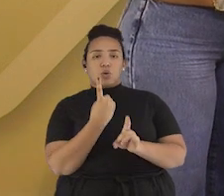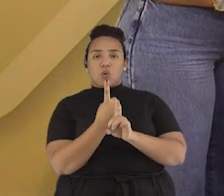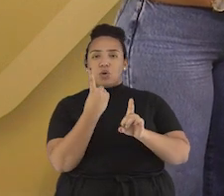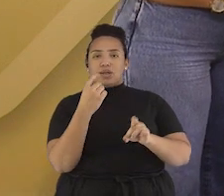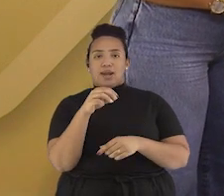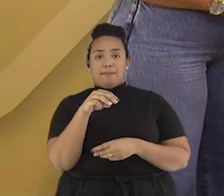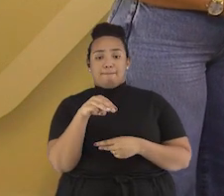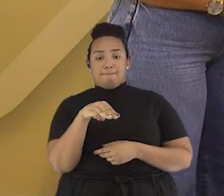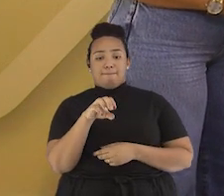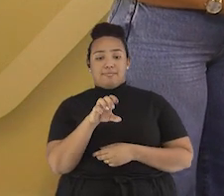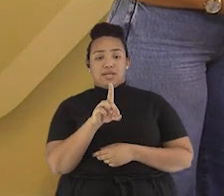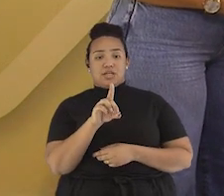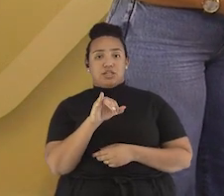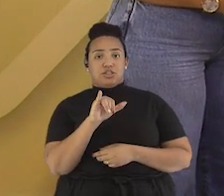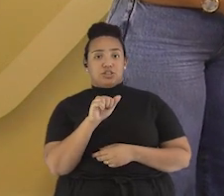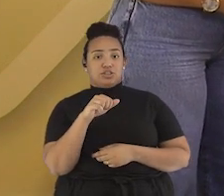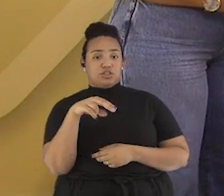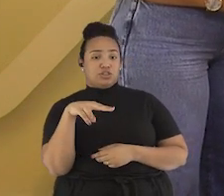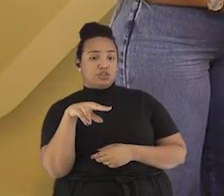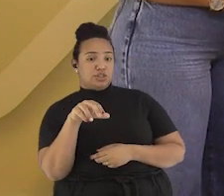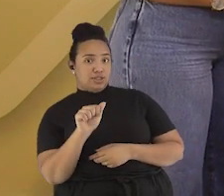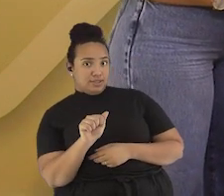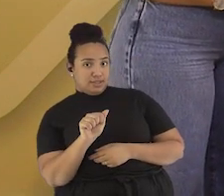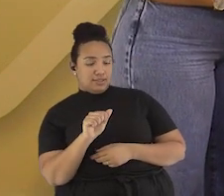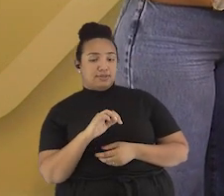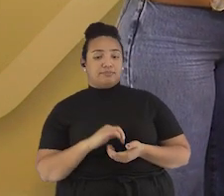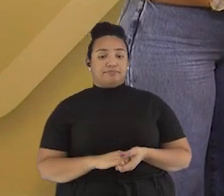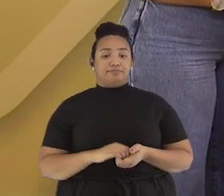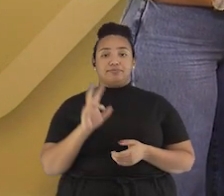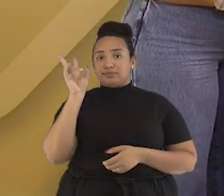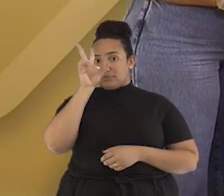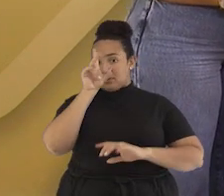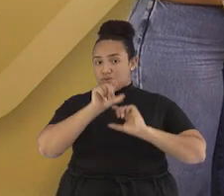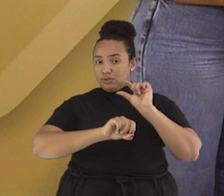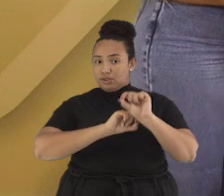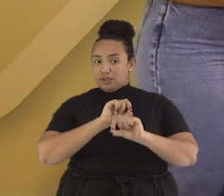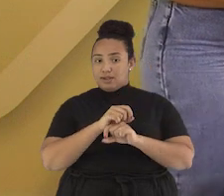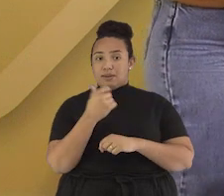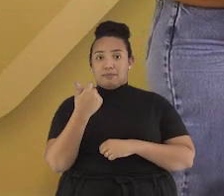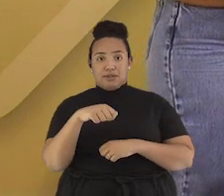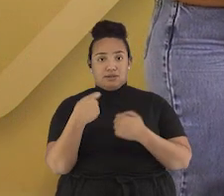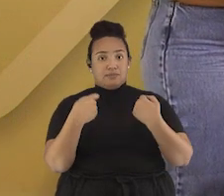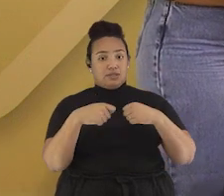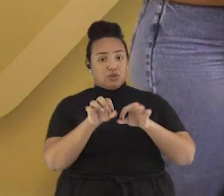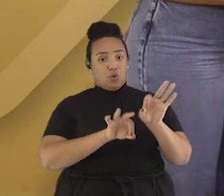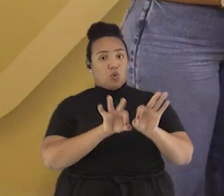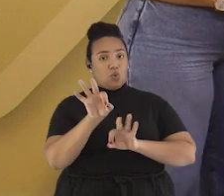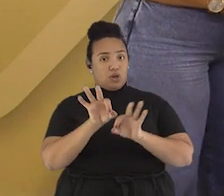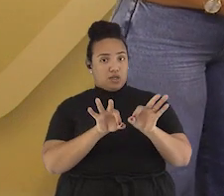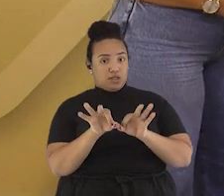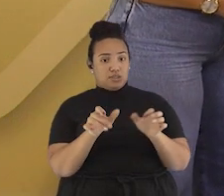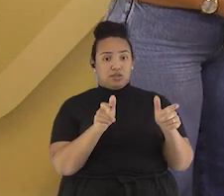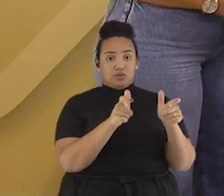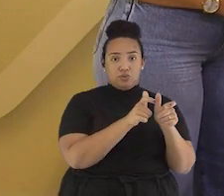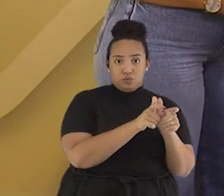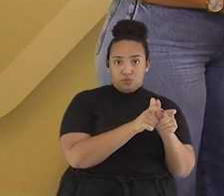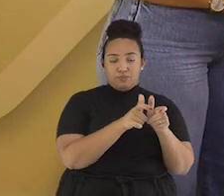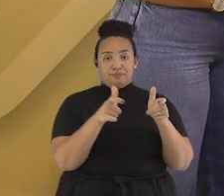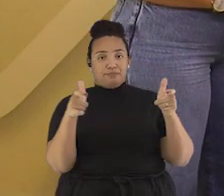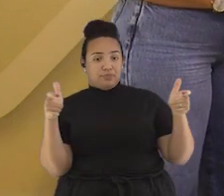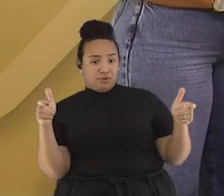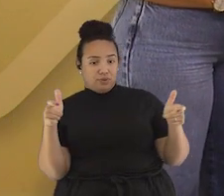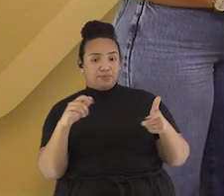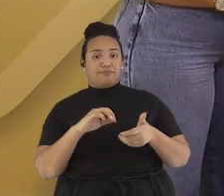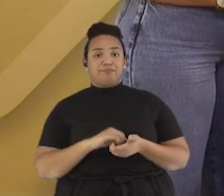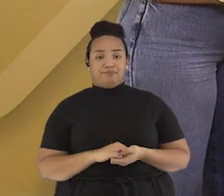que você consegue encontrar a mediana dessa sequência aqui de idades? Lembrando que primeiro você deve organizá-las em